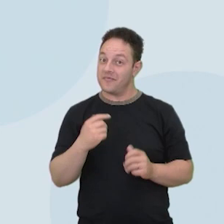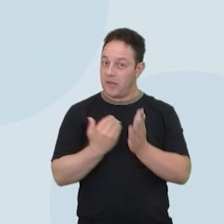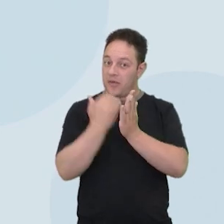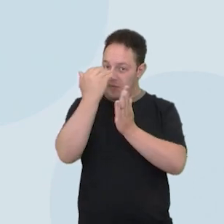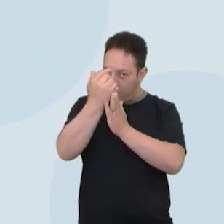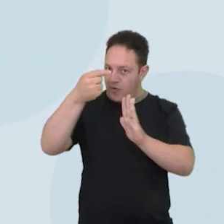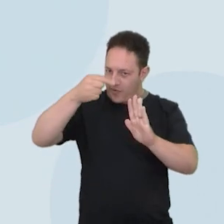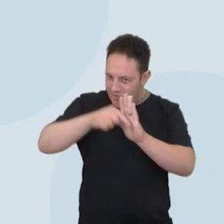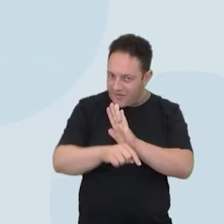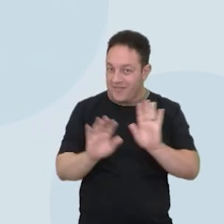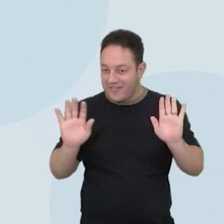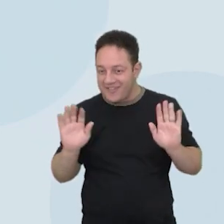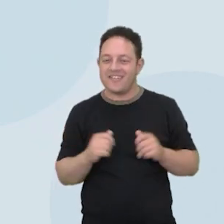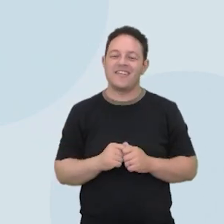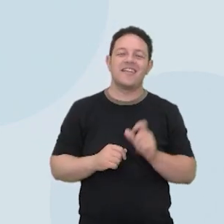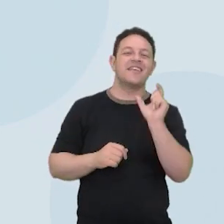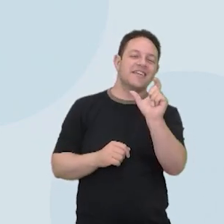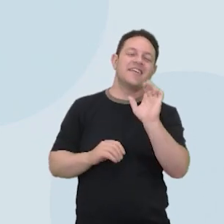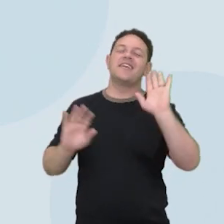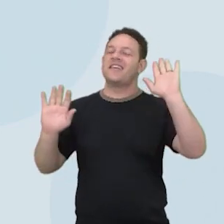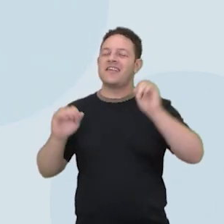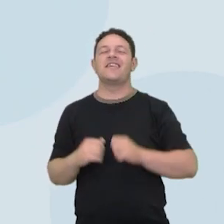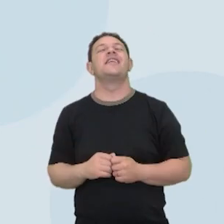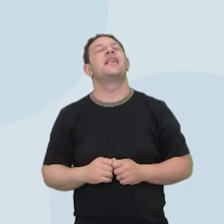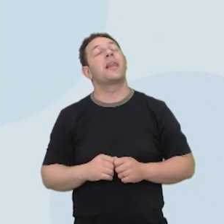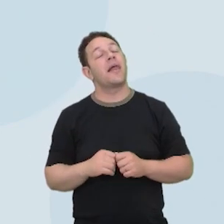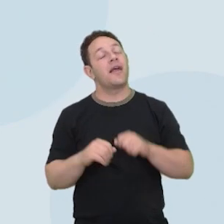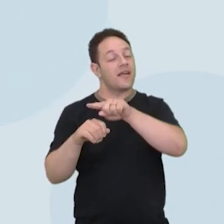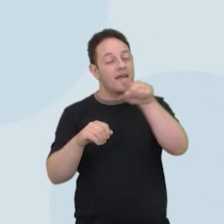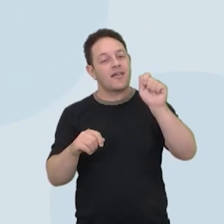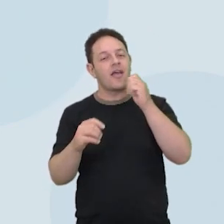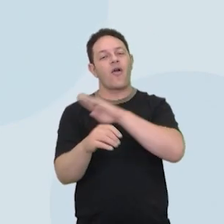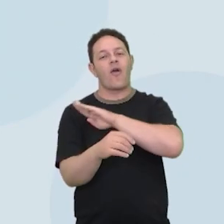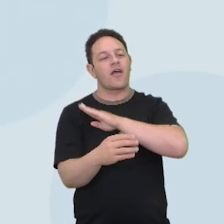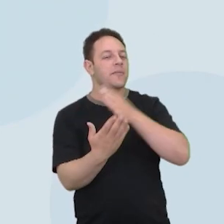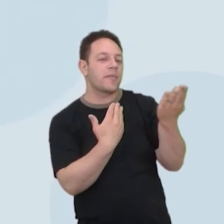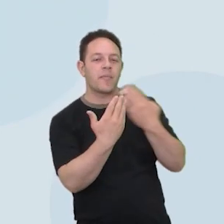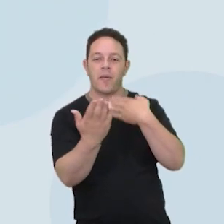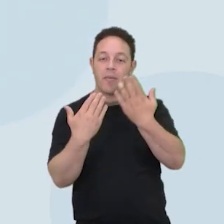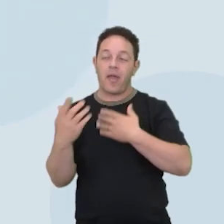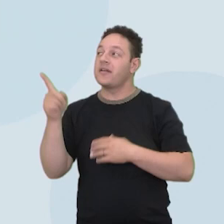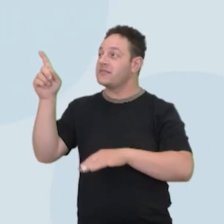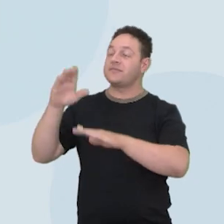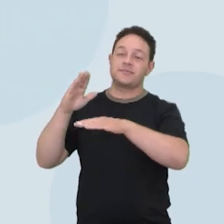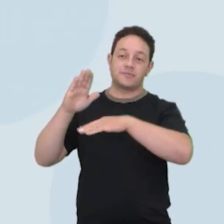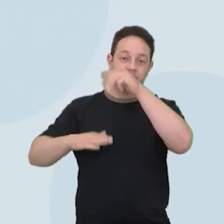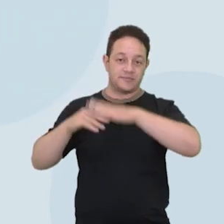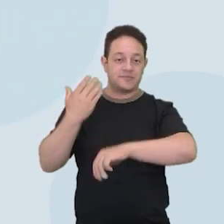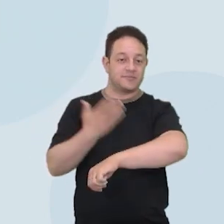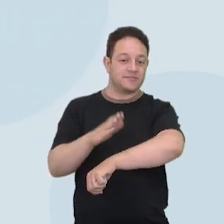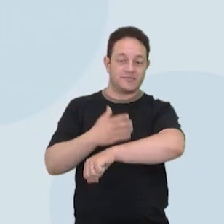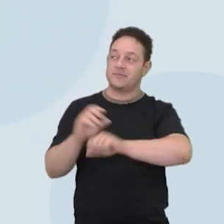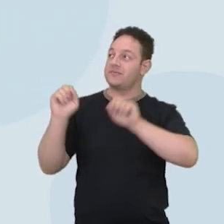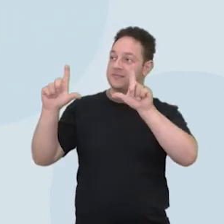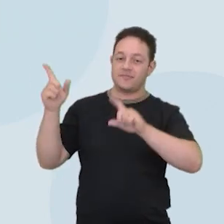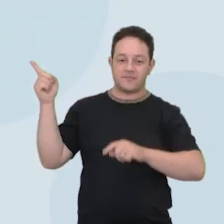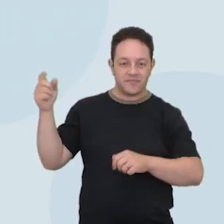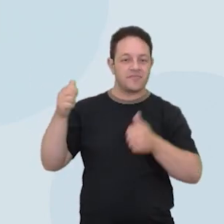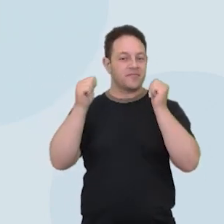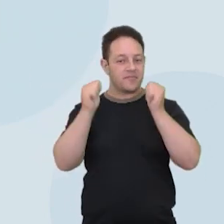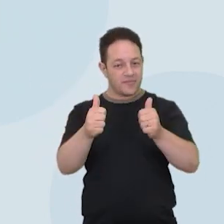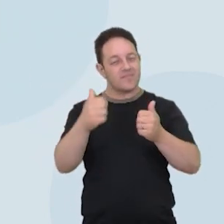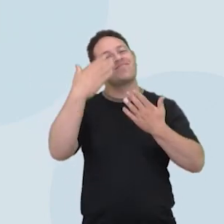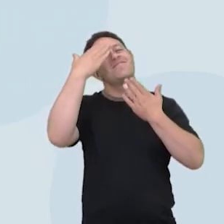aprofundamente, não é isso? Falei certo? Enfim, né? Com seus colegas. As nossas habilidades estão aí marcadinhas, com